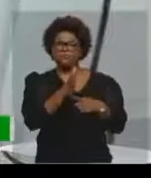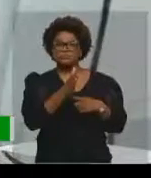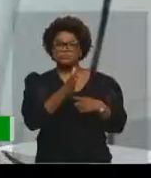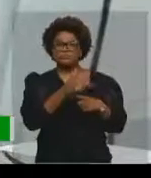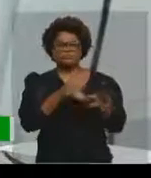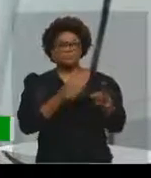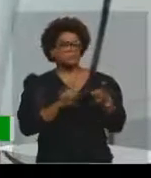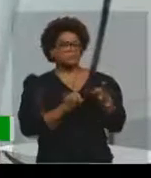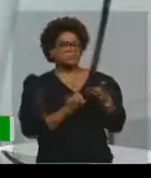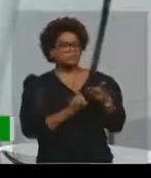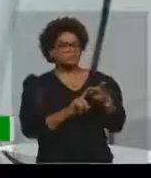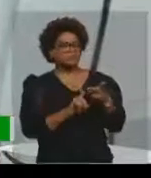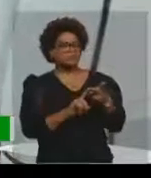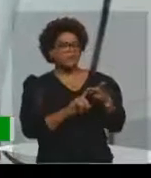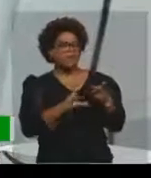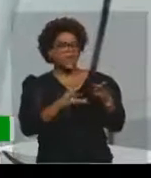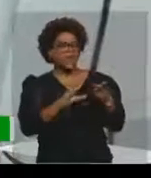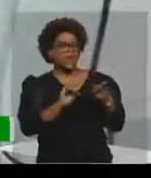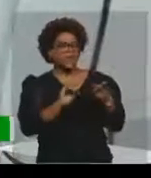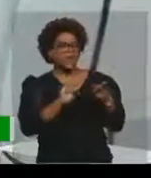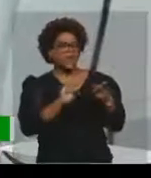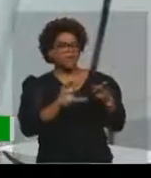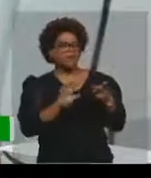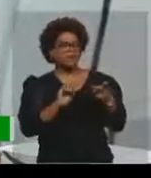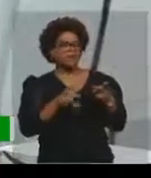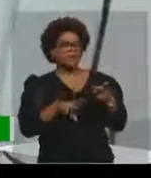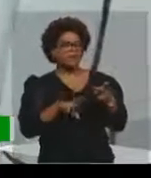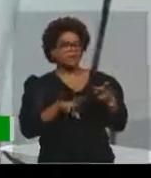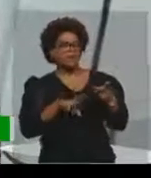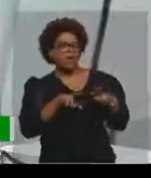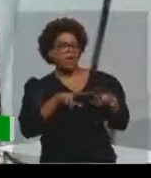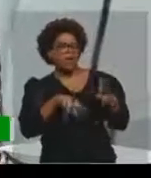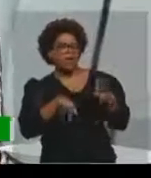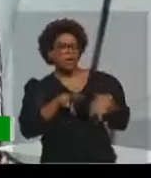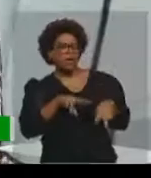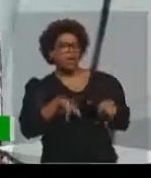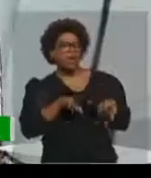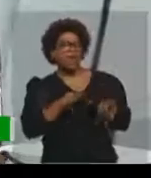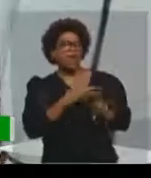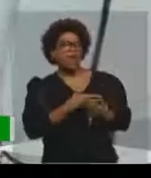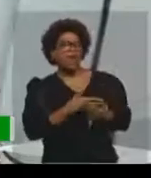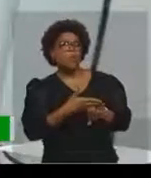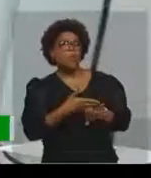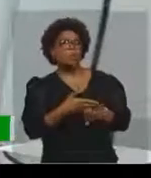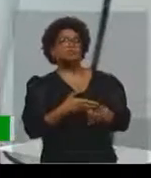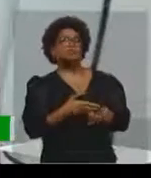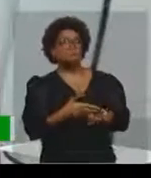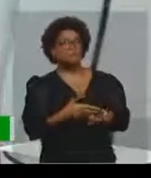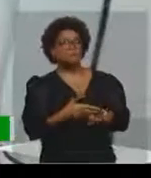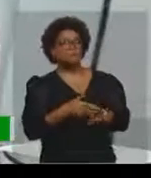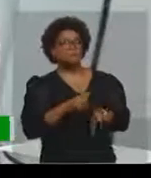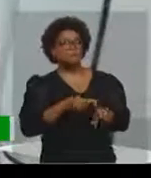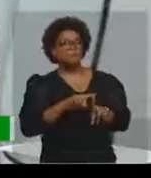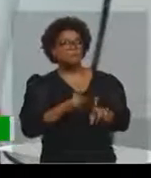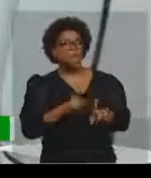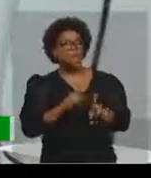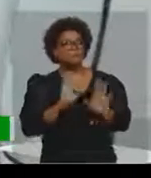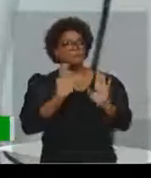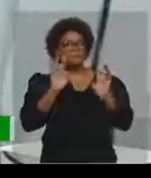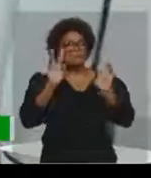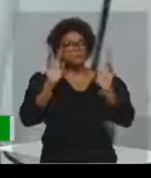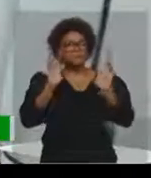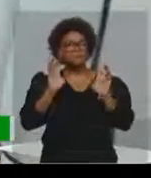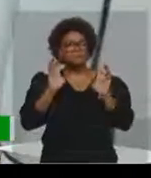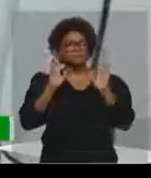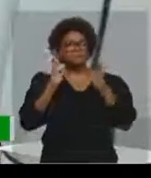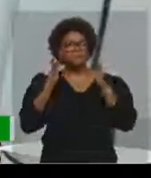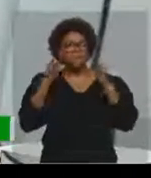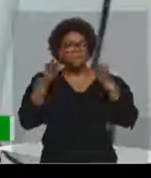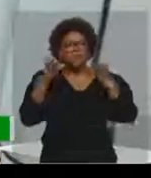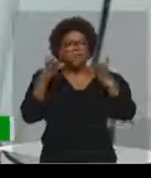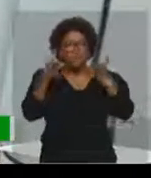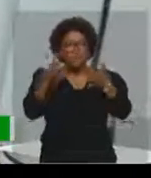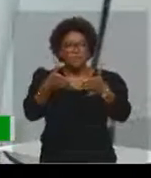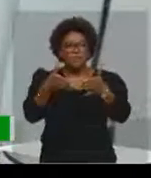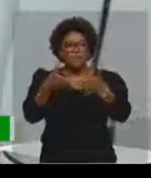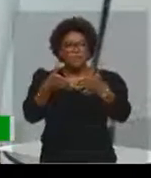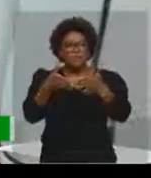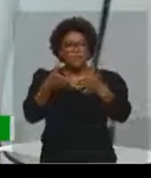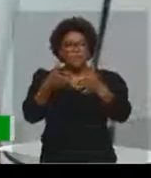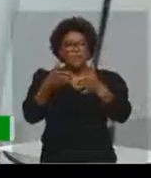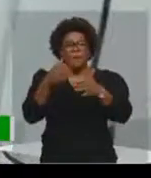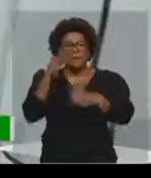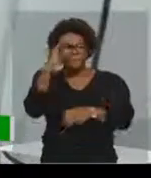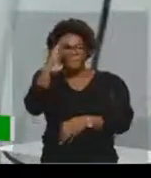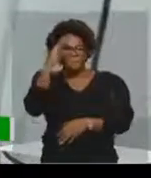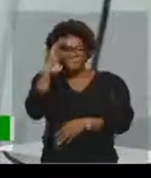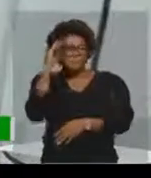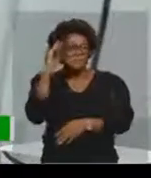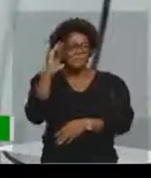mais universais, mas a ideia é fazer uma crítica a um determinado comportamento, ou uma situação,